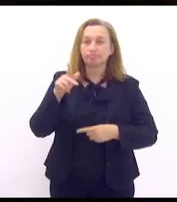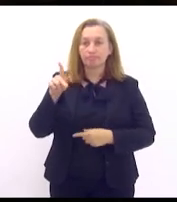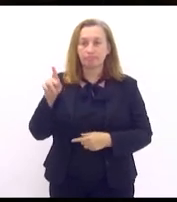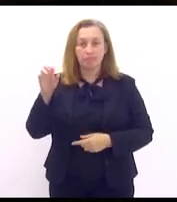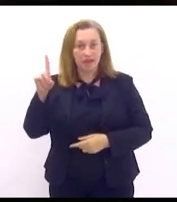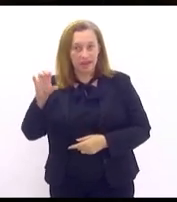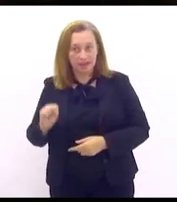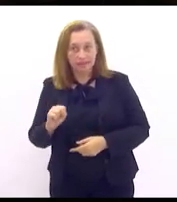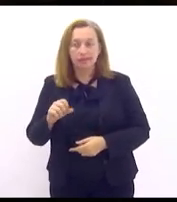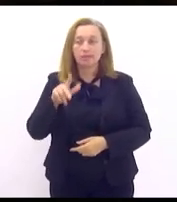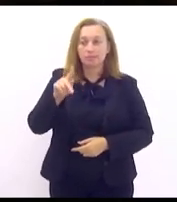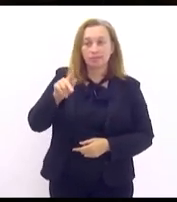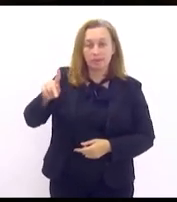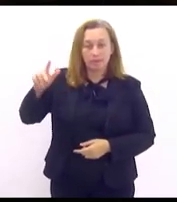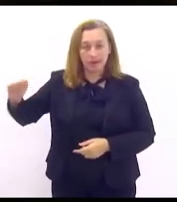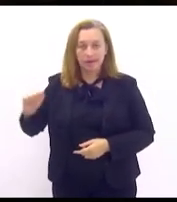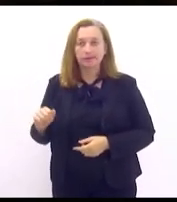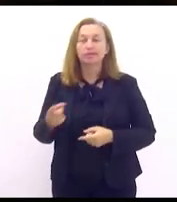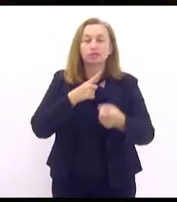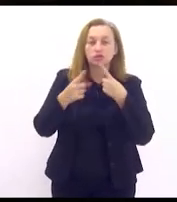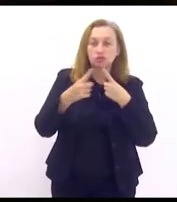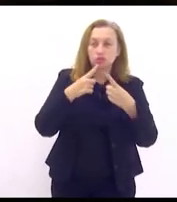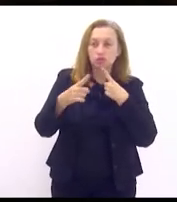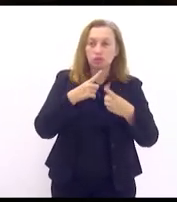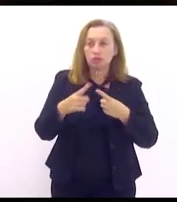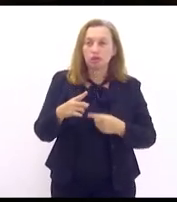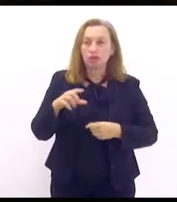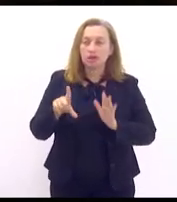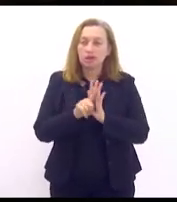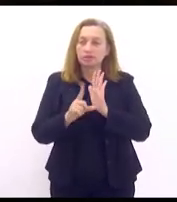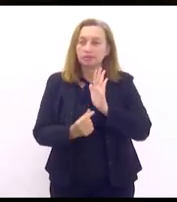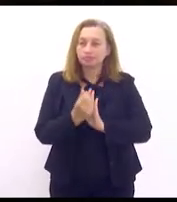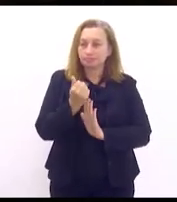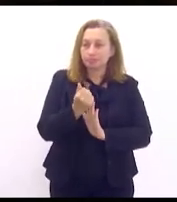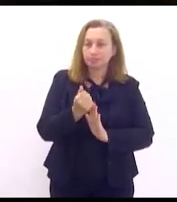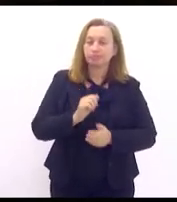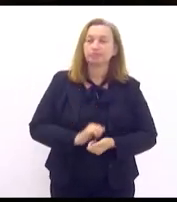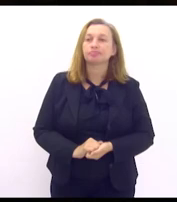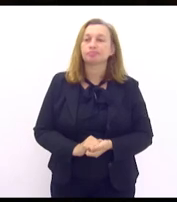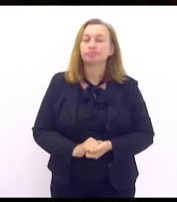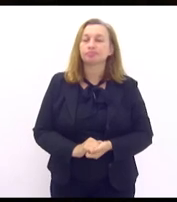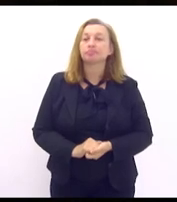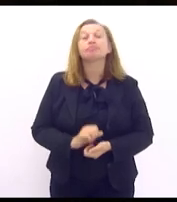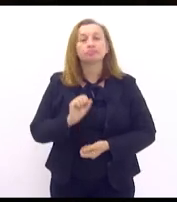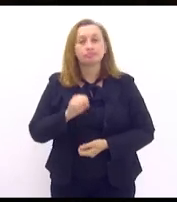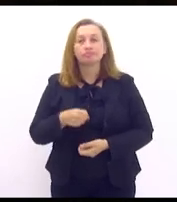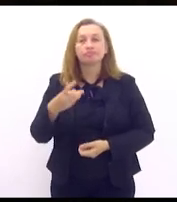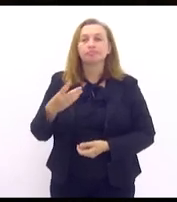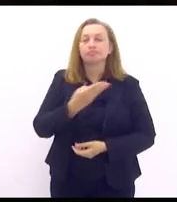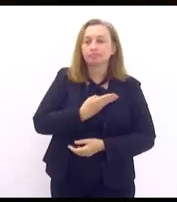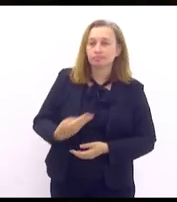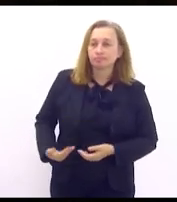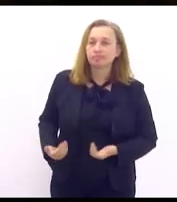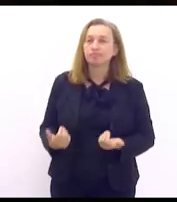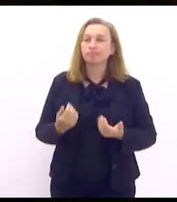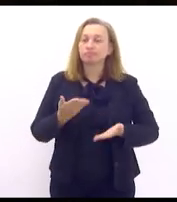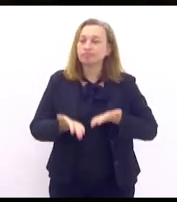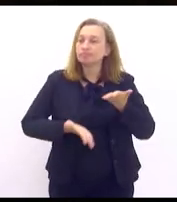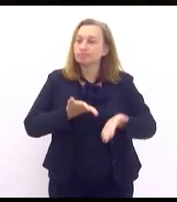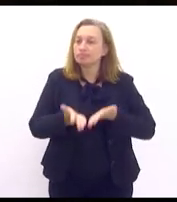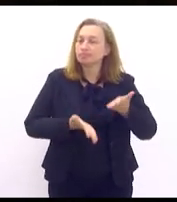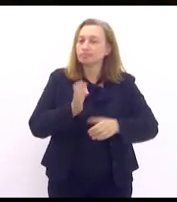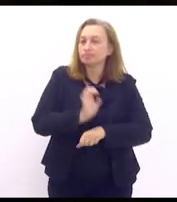que a gente discute o PPA, é para isso que a gente discute a LDO e a LOA. É assim que o governador deveria tratar o Estado do Rio de Janeiro,